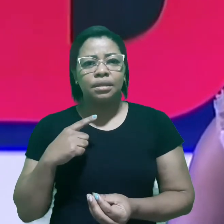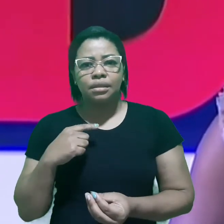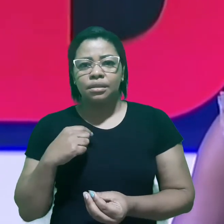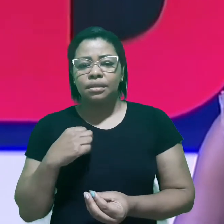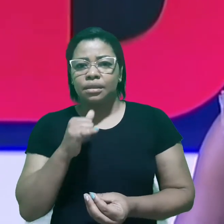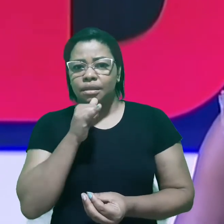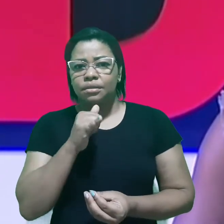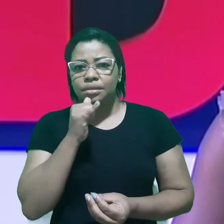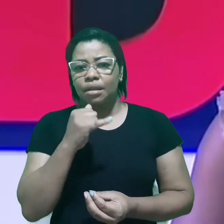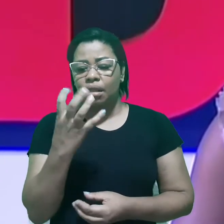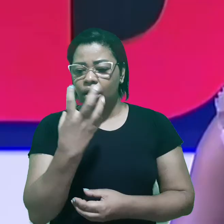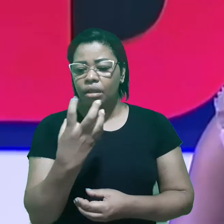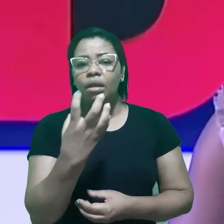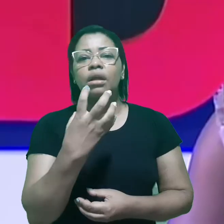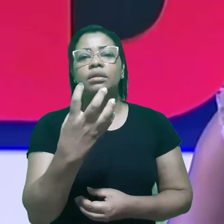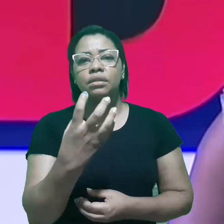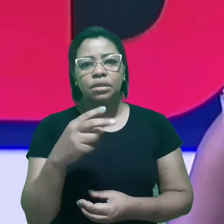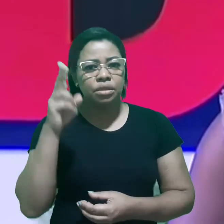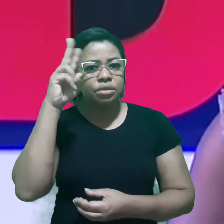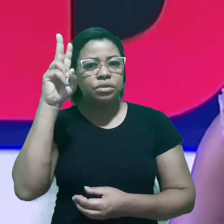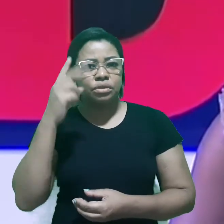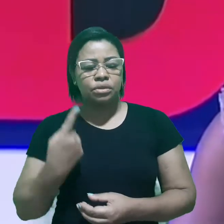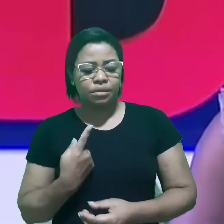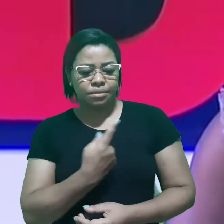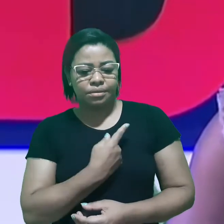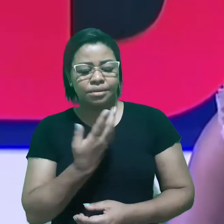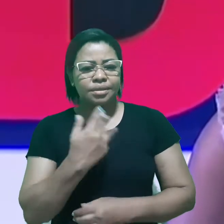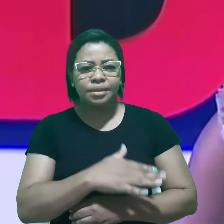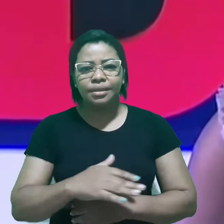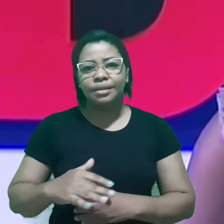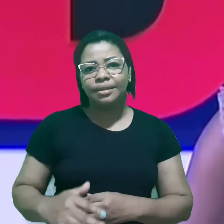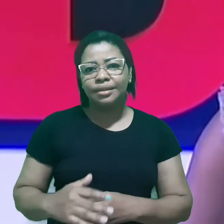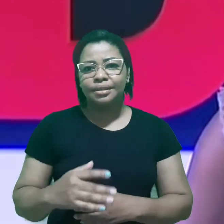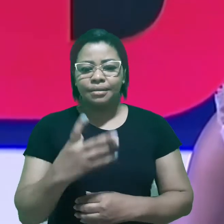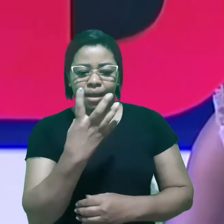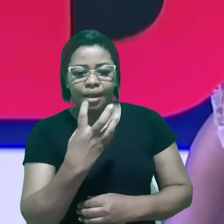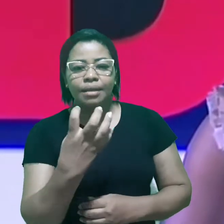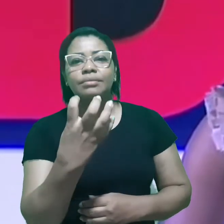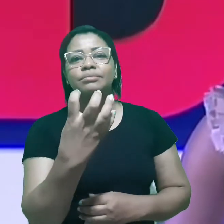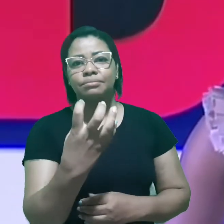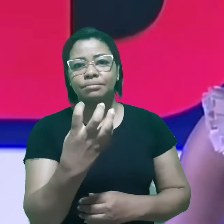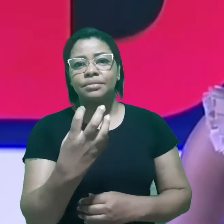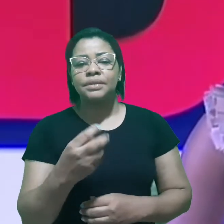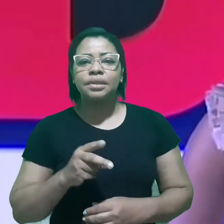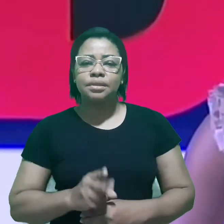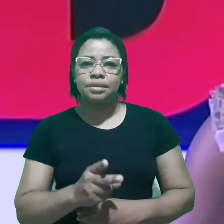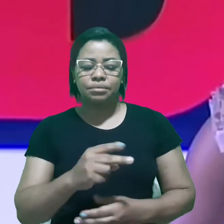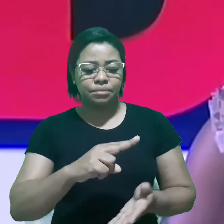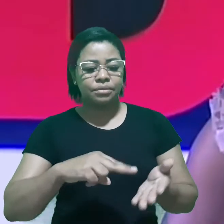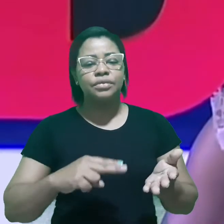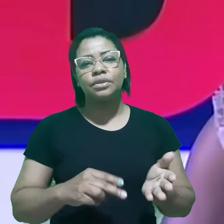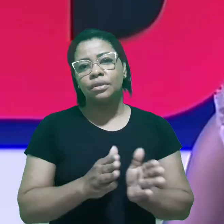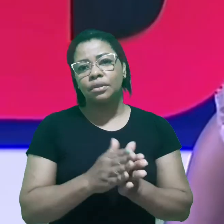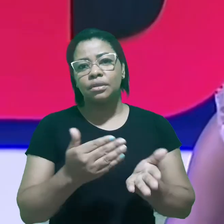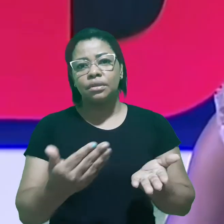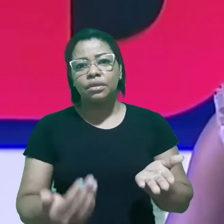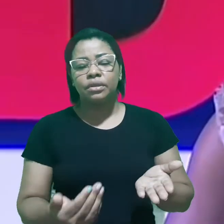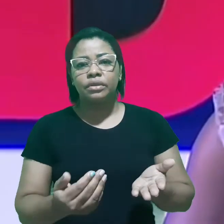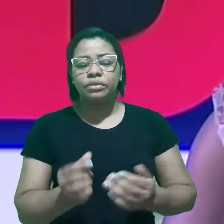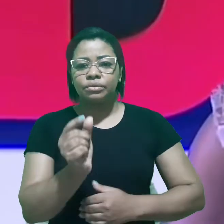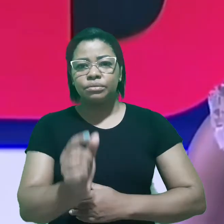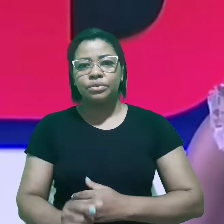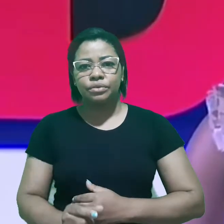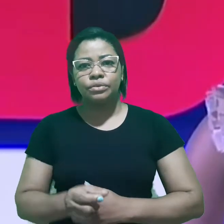principalmente quando somos crianças. Porque tudo o que eu havia lido eram livros nos quais as personagens eram estrangeiras. Eu me convenci de que